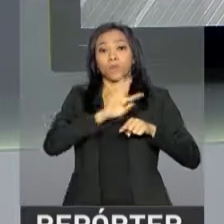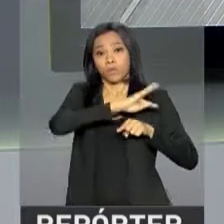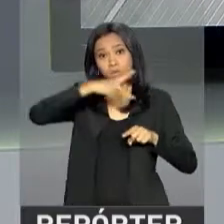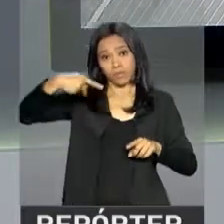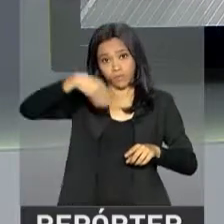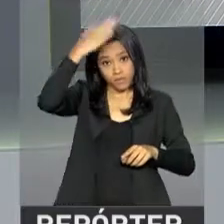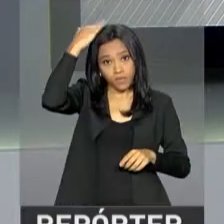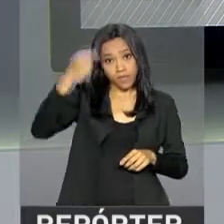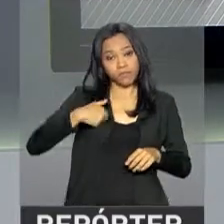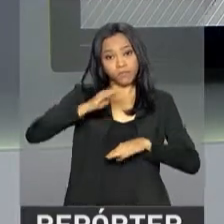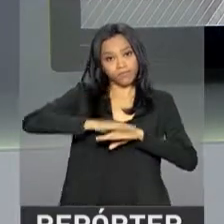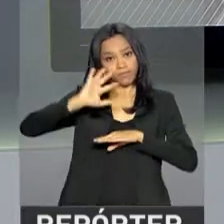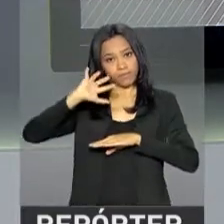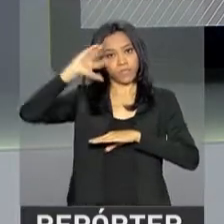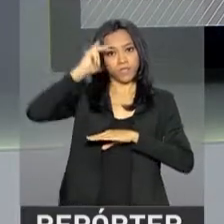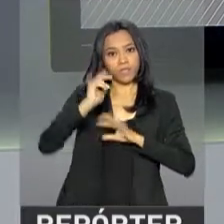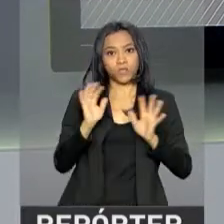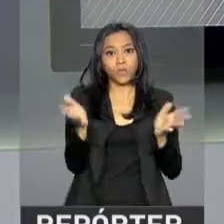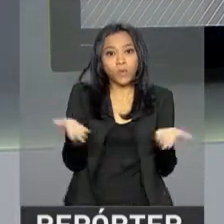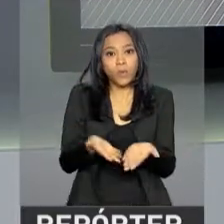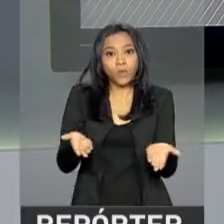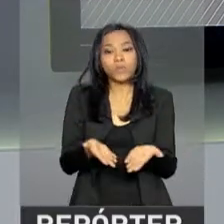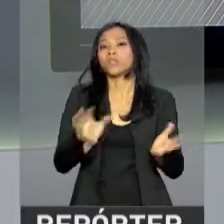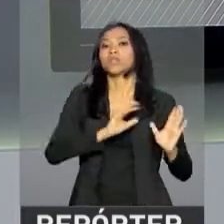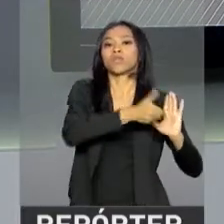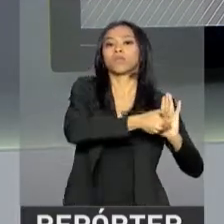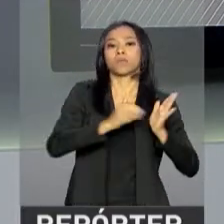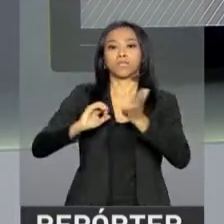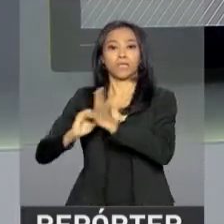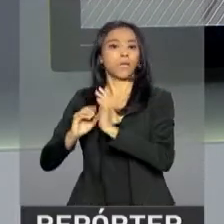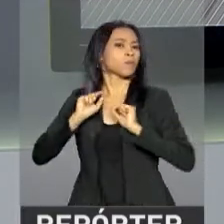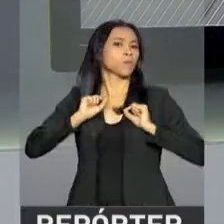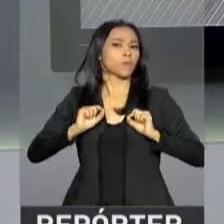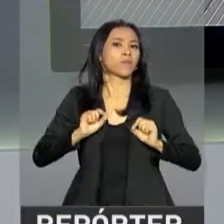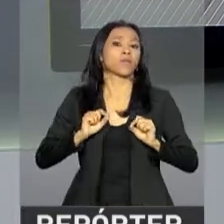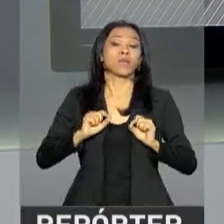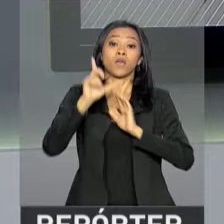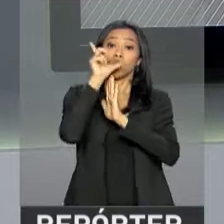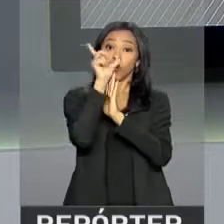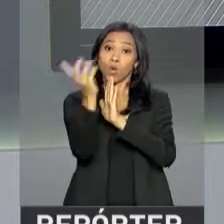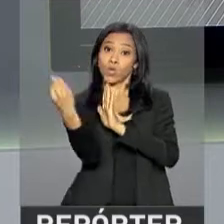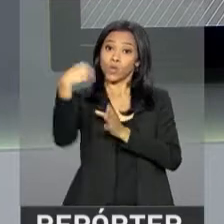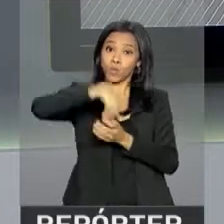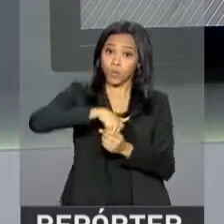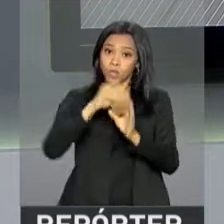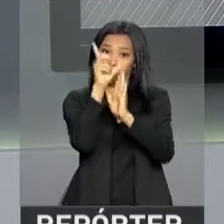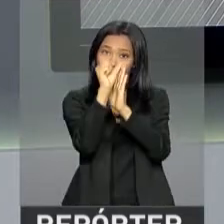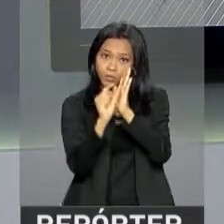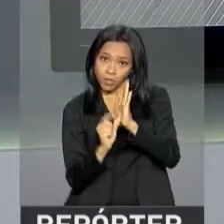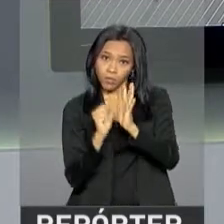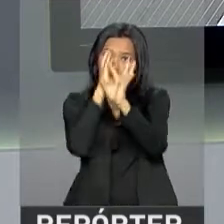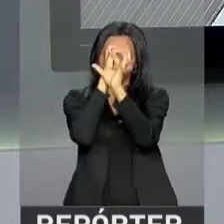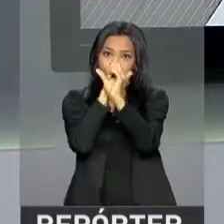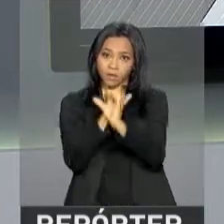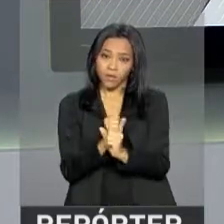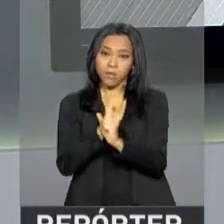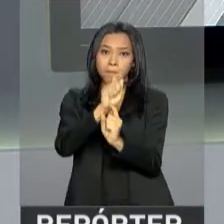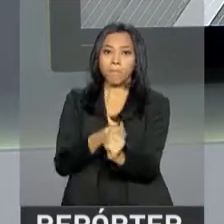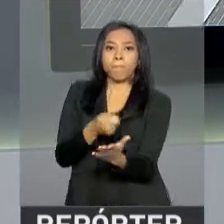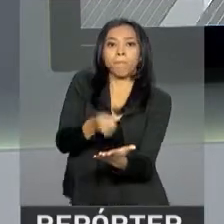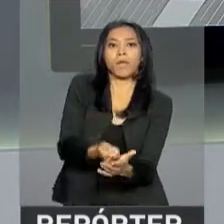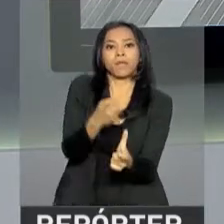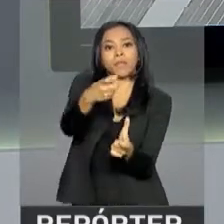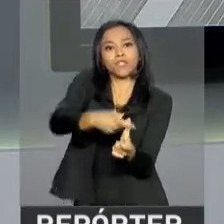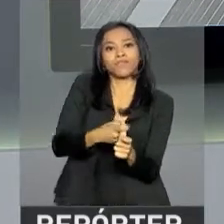com líderes aliados da câmara e do senado incluir no orçamento da união os recursos necessários para o pagamento das dívidas não